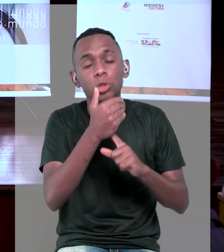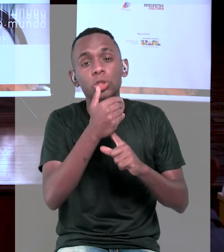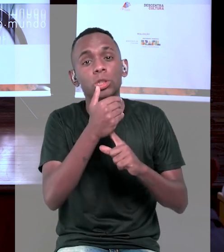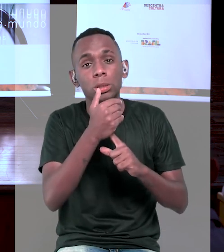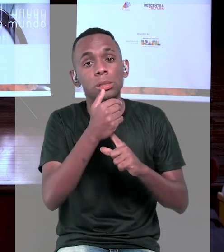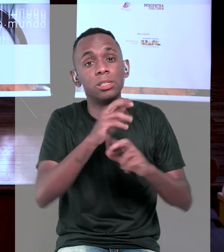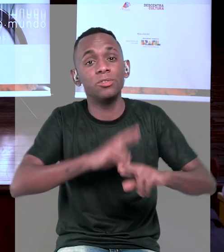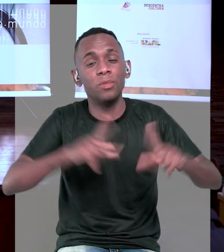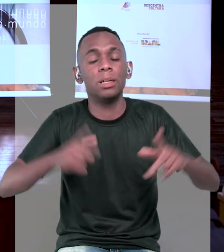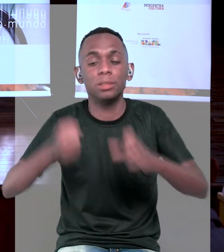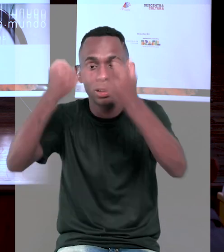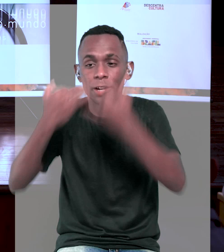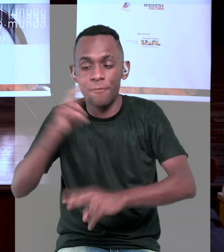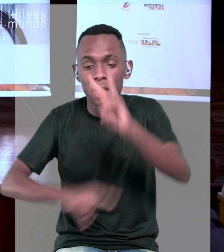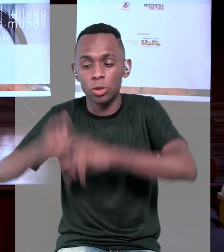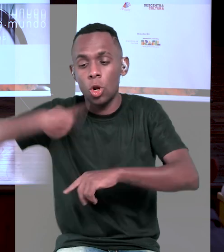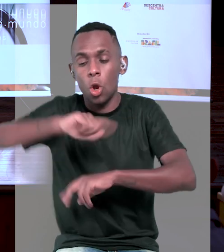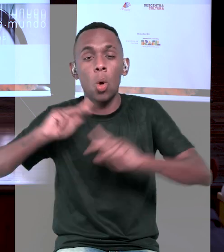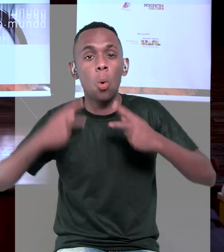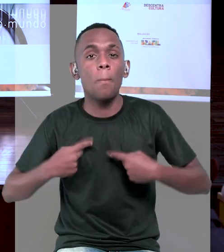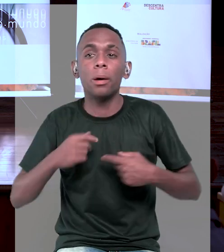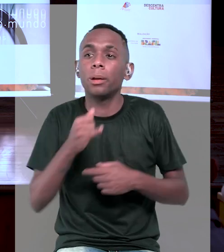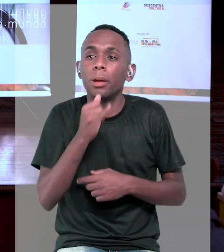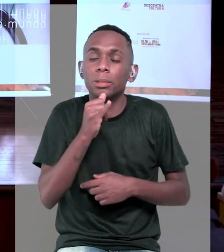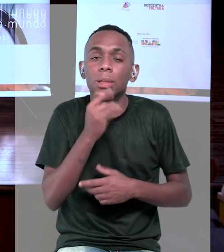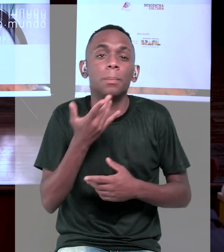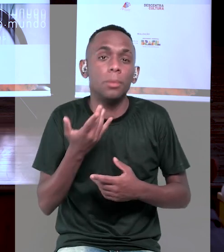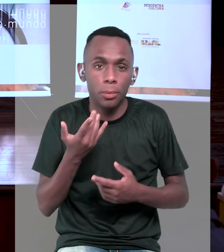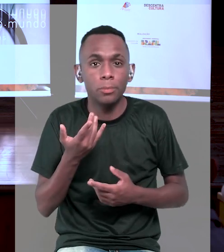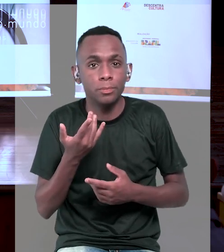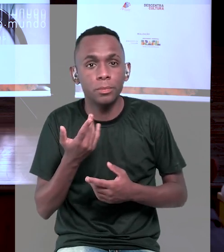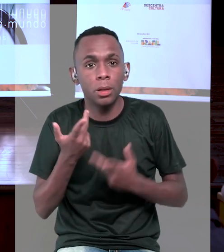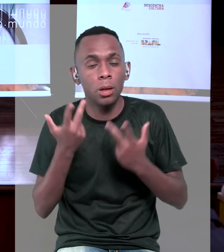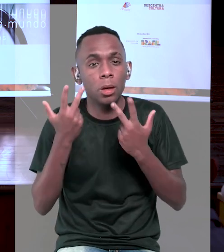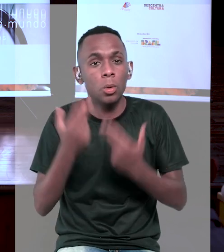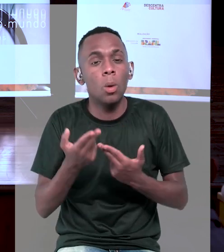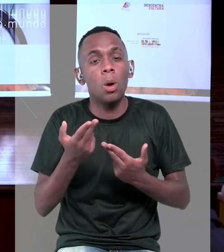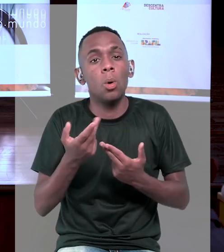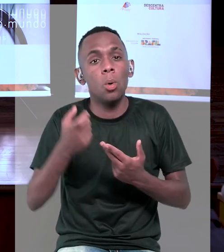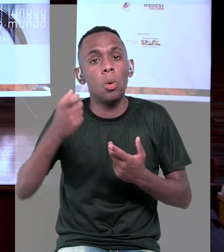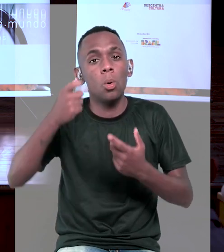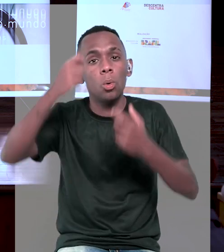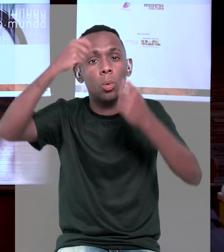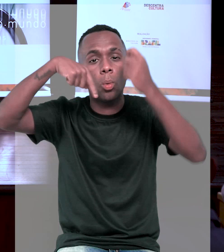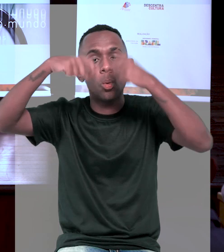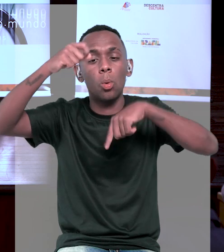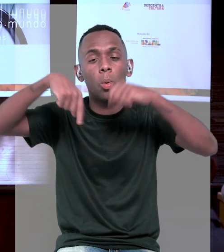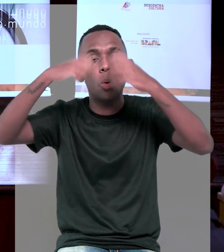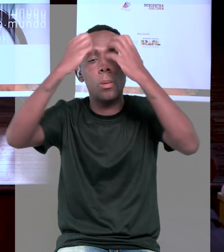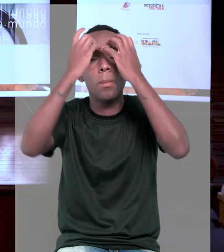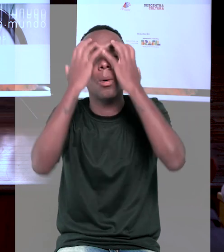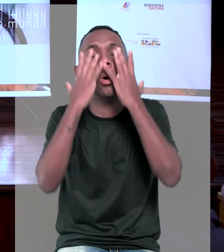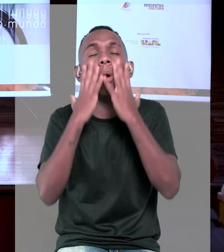nós, como a que temos quando deixamos gotas de chuva escorrerem pela face.